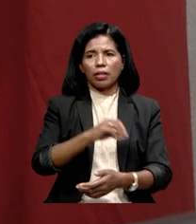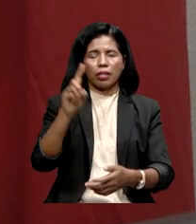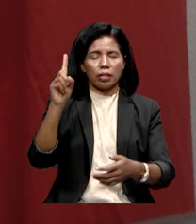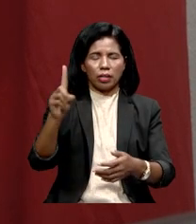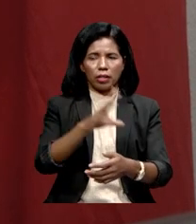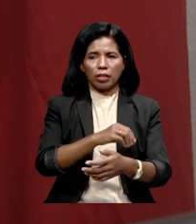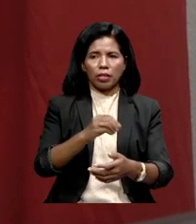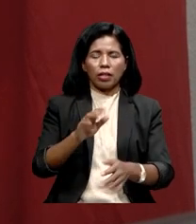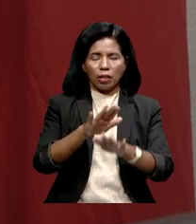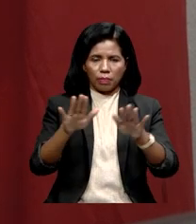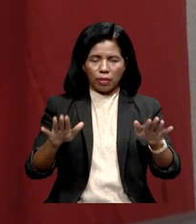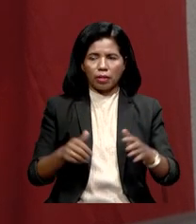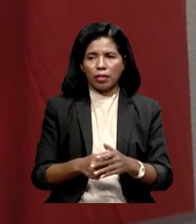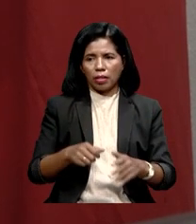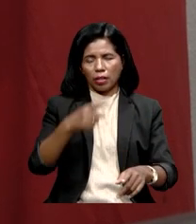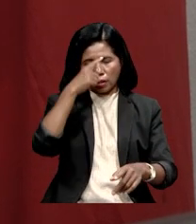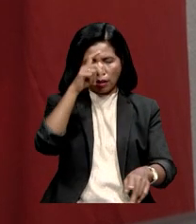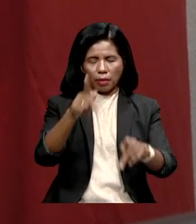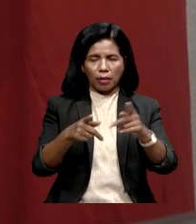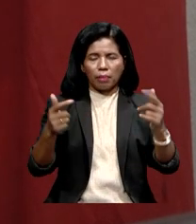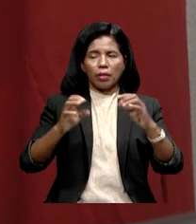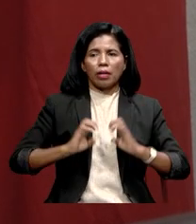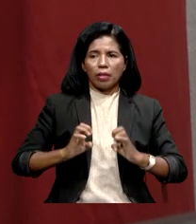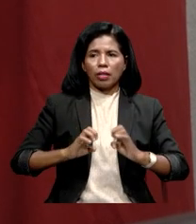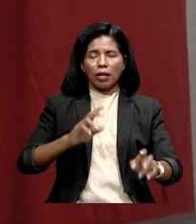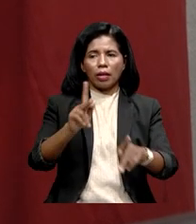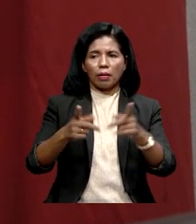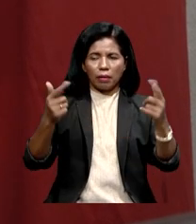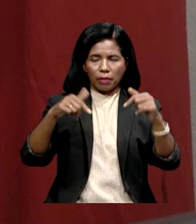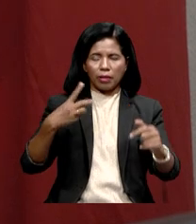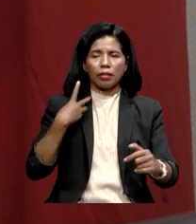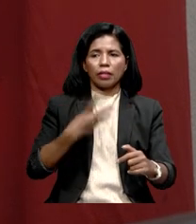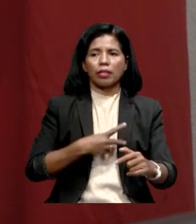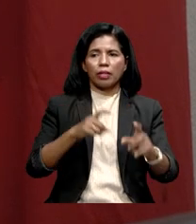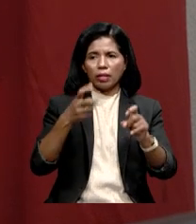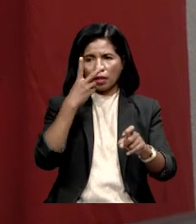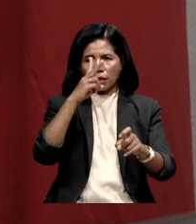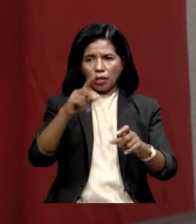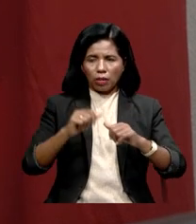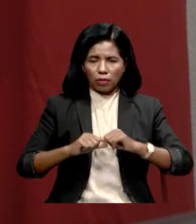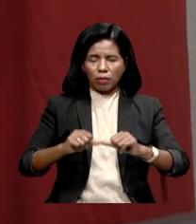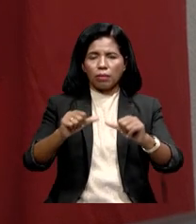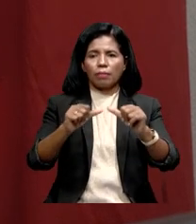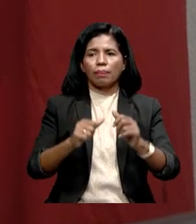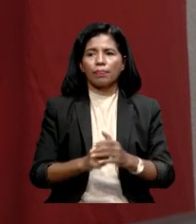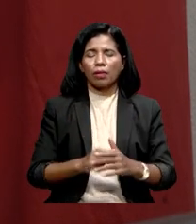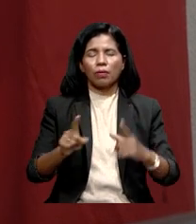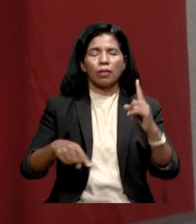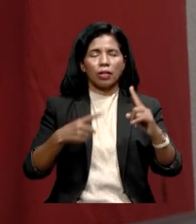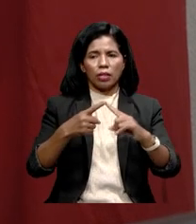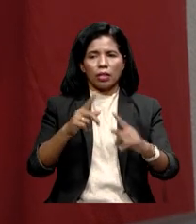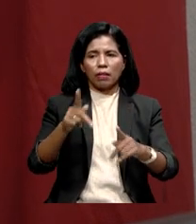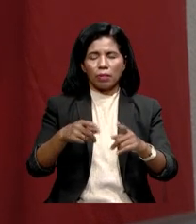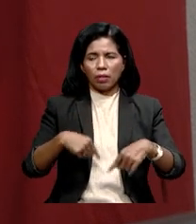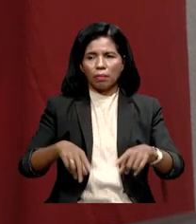parte adulto. Tamba paciente ser em uma emergência, paciente em uma intensa, haré continuação. Tamba em rira quando paciente vai